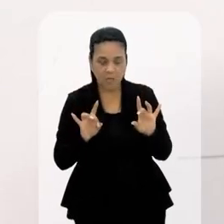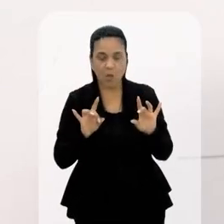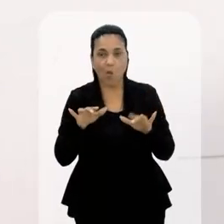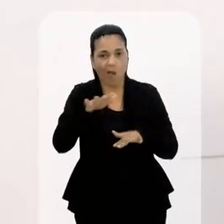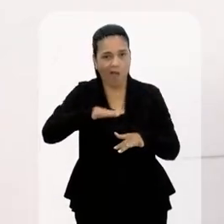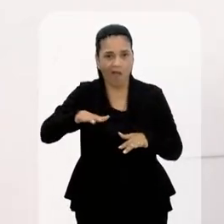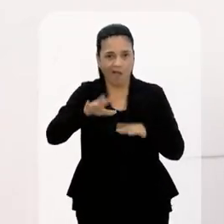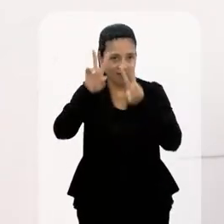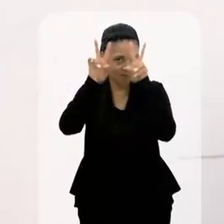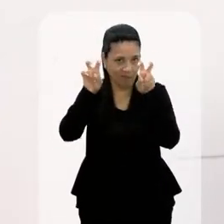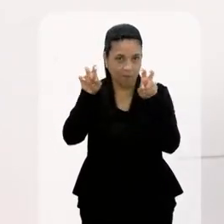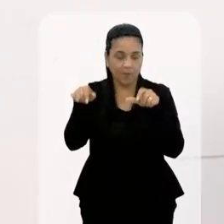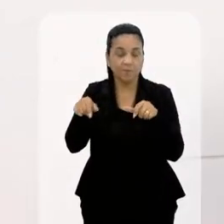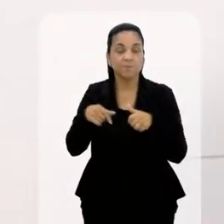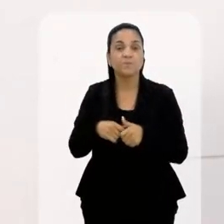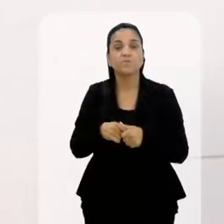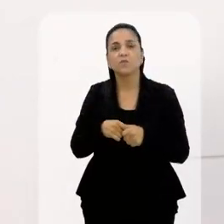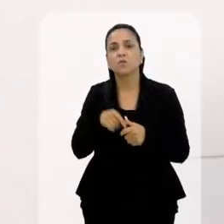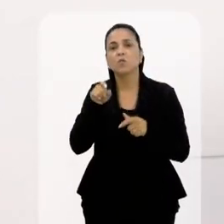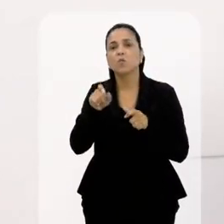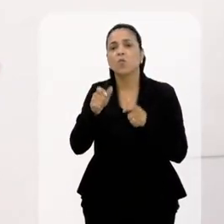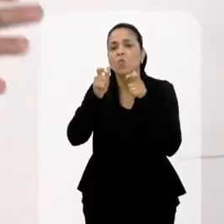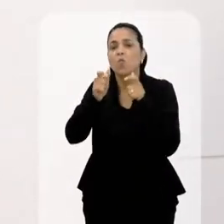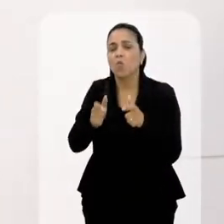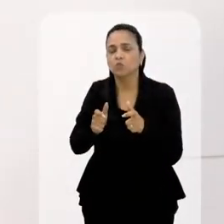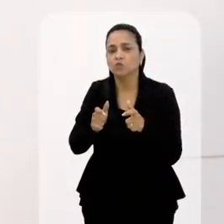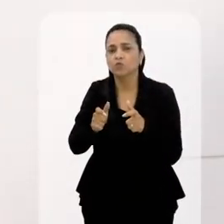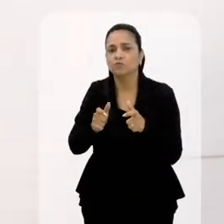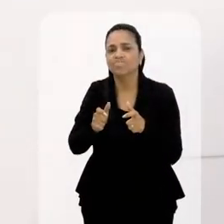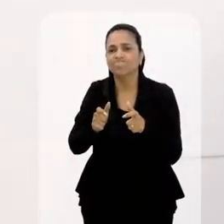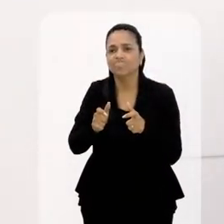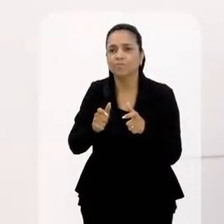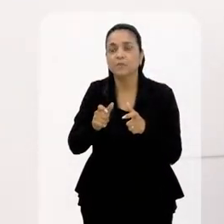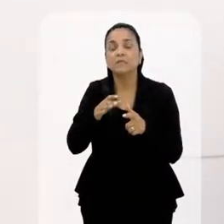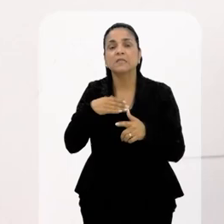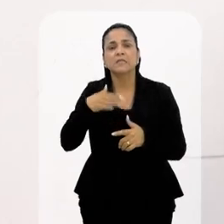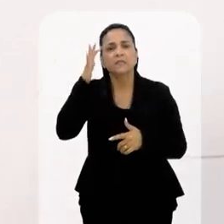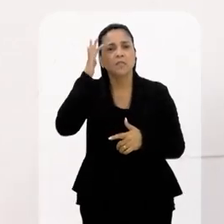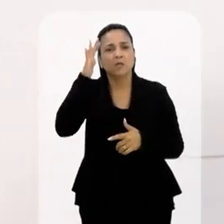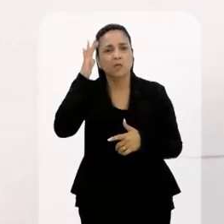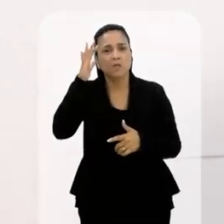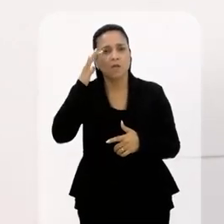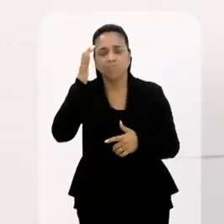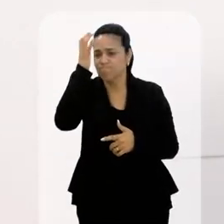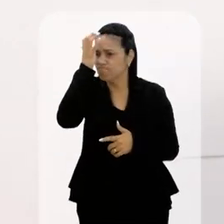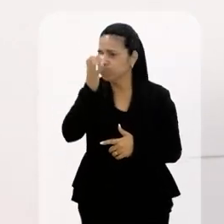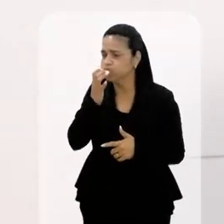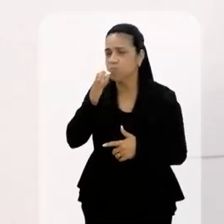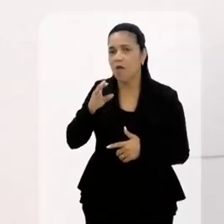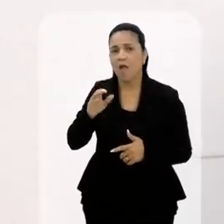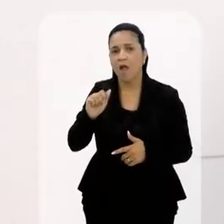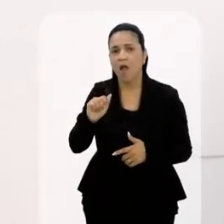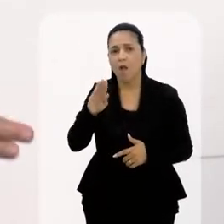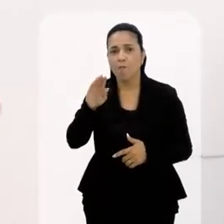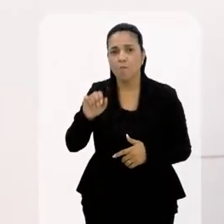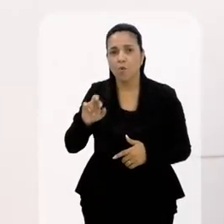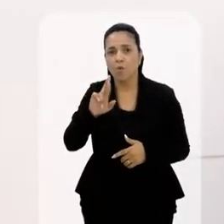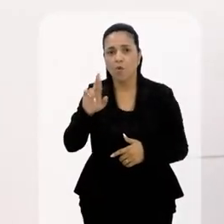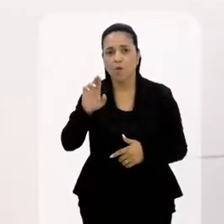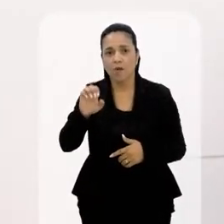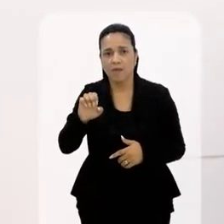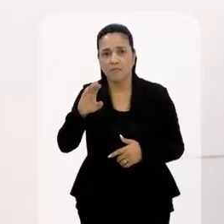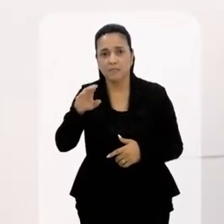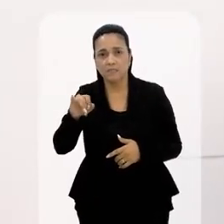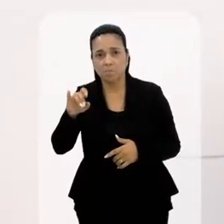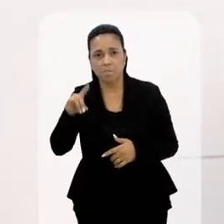para levantar a bola para ela ser cortada. Onde se situa o mero aborrecimento? Né? Que é uma teoria que se sustenta em